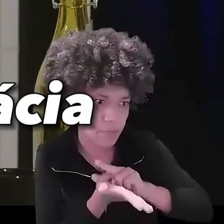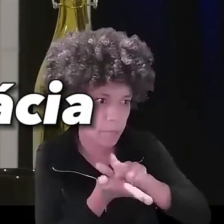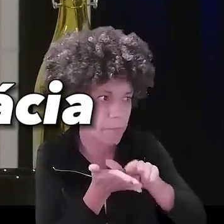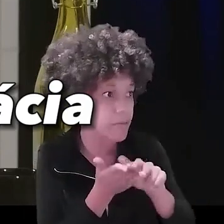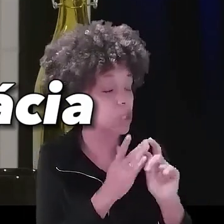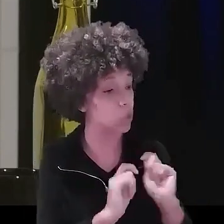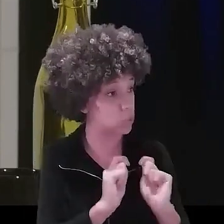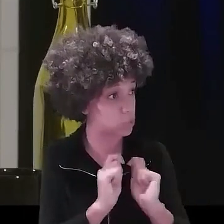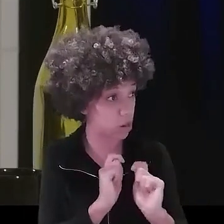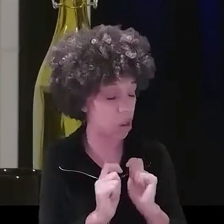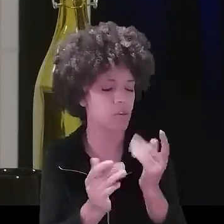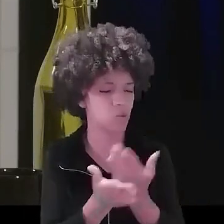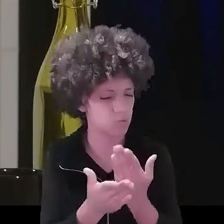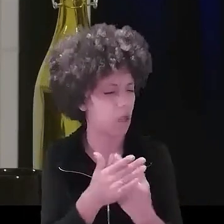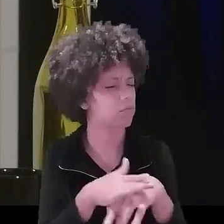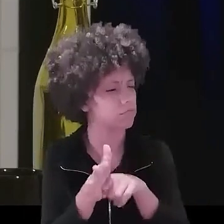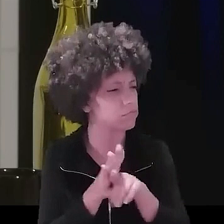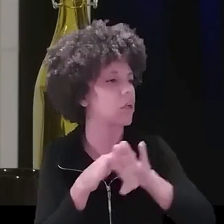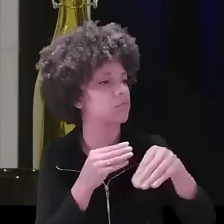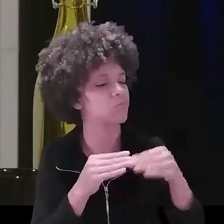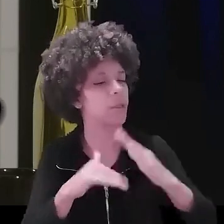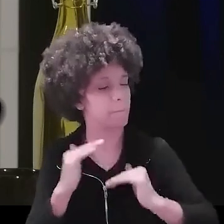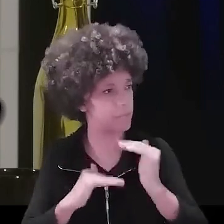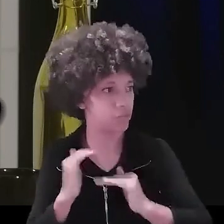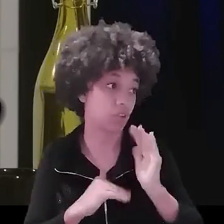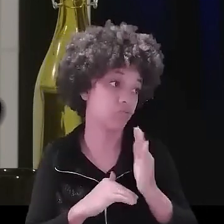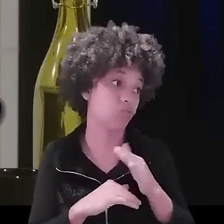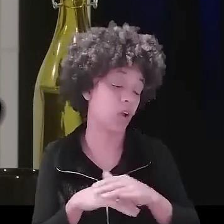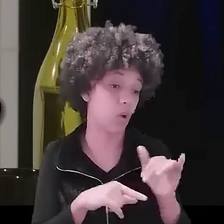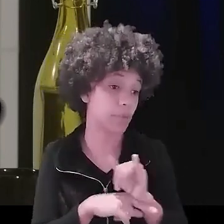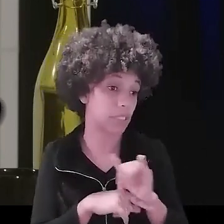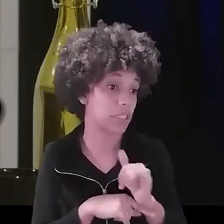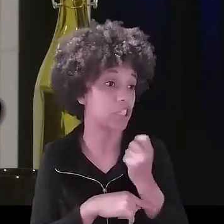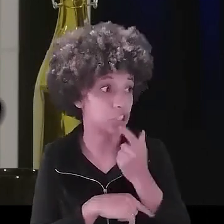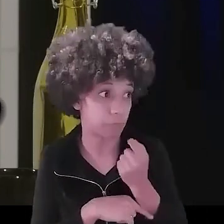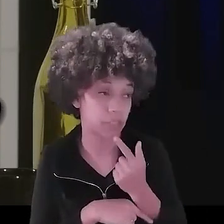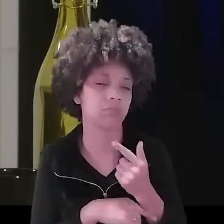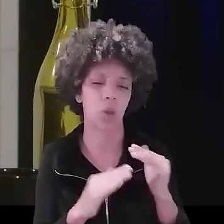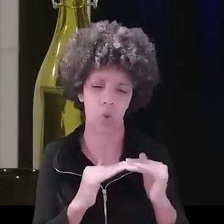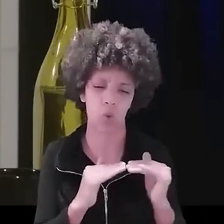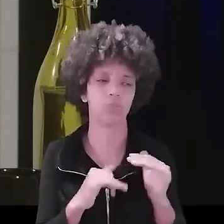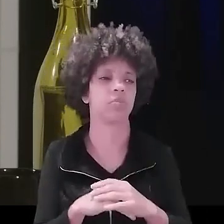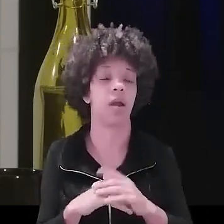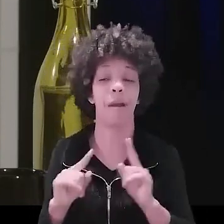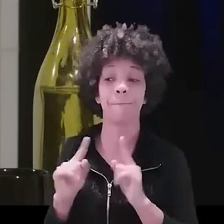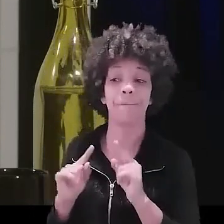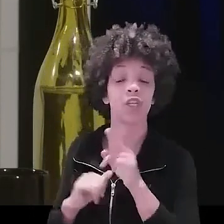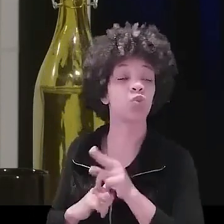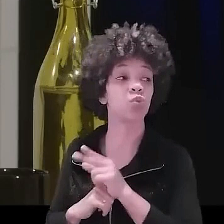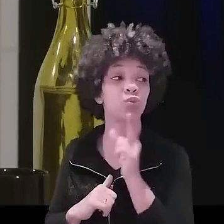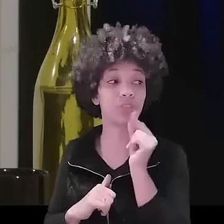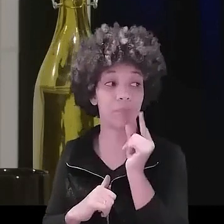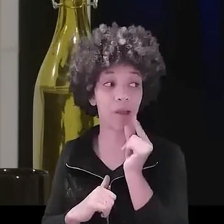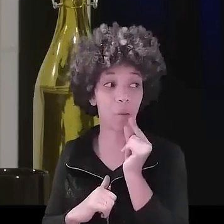ali que com certeza deve ser estudada e implementada e já é implementada como estratégia medicinal. Concordo totalmente.